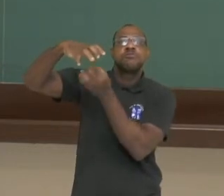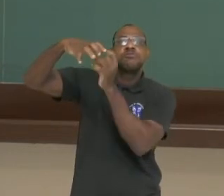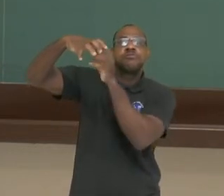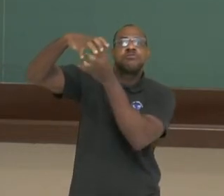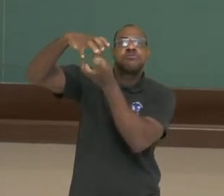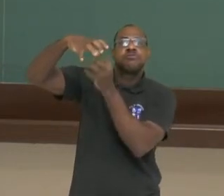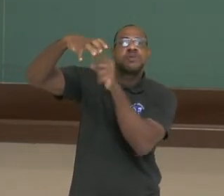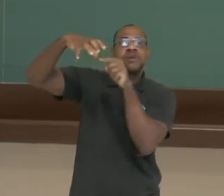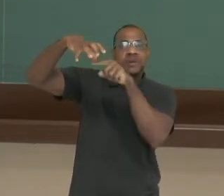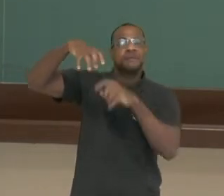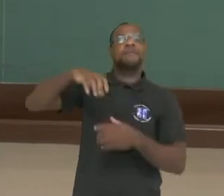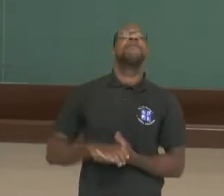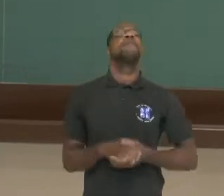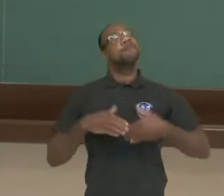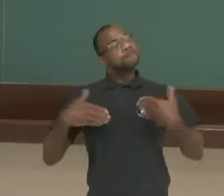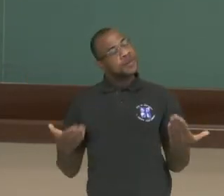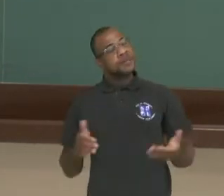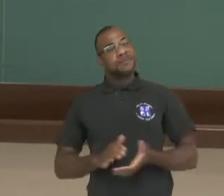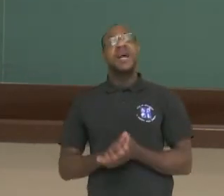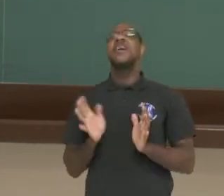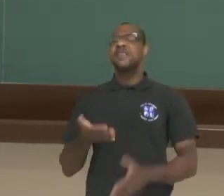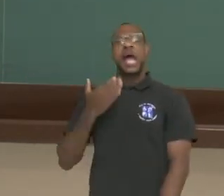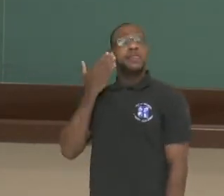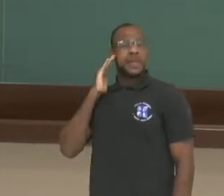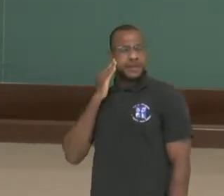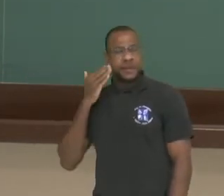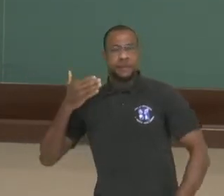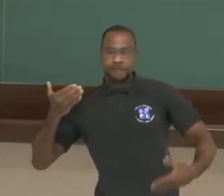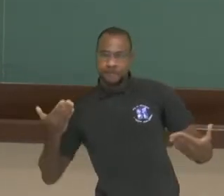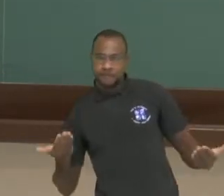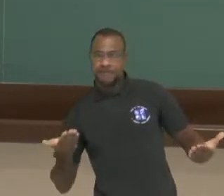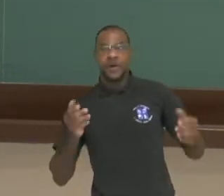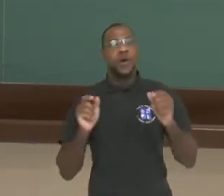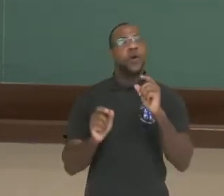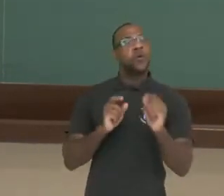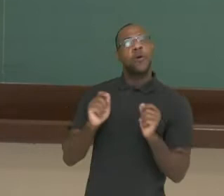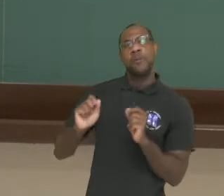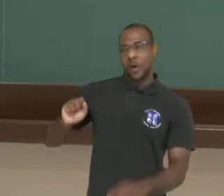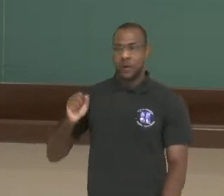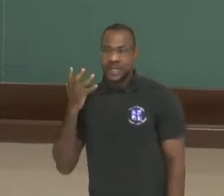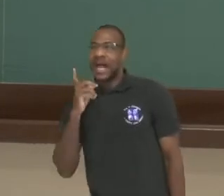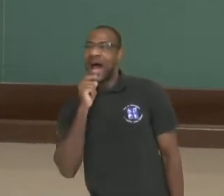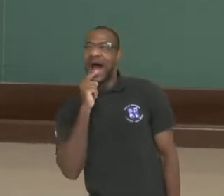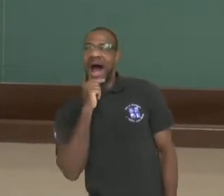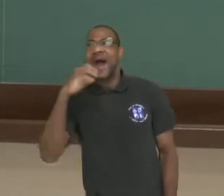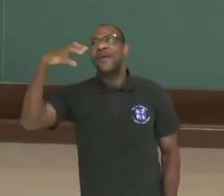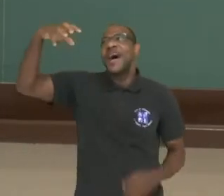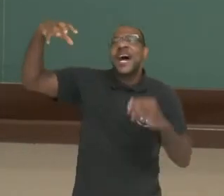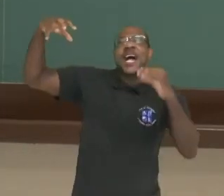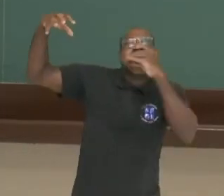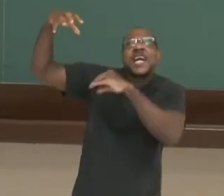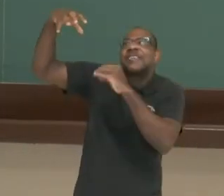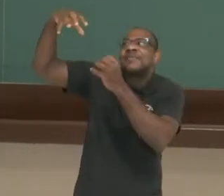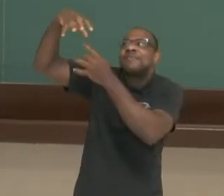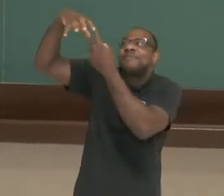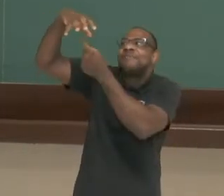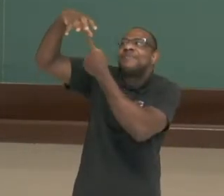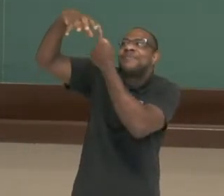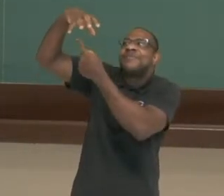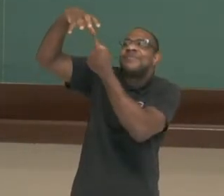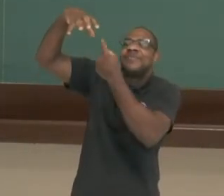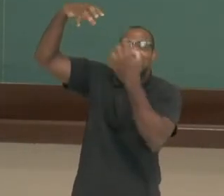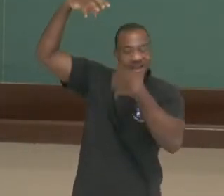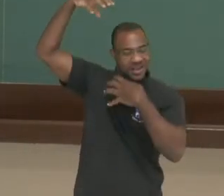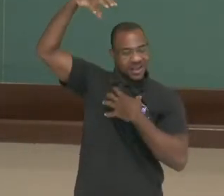intensidade. Muito bem, professora, então eu já entendi como que aquela água gostosa, quentinha ali, bate no meu corpo na hora do banho.